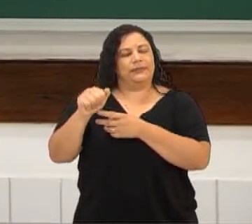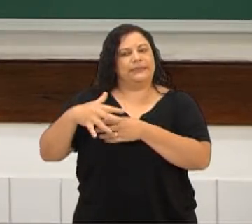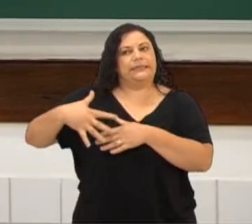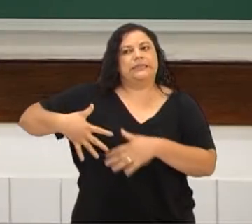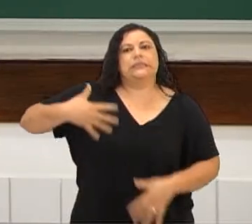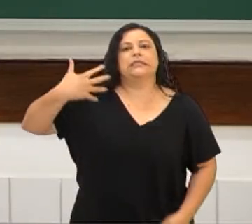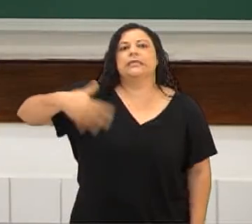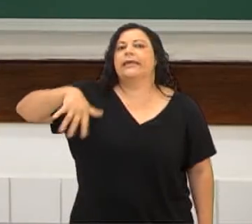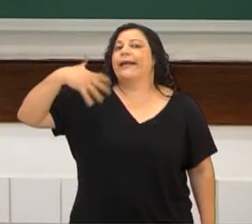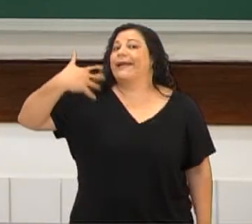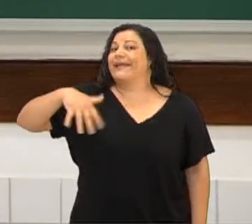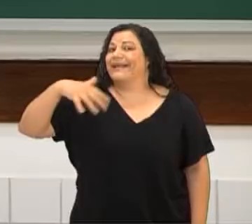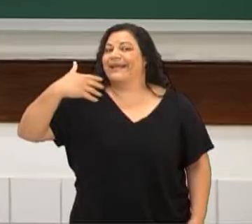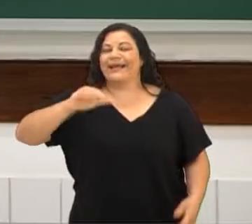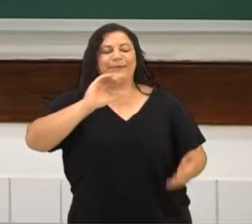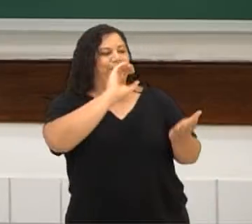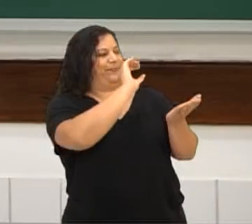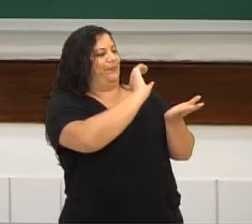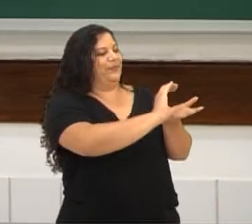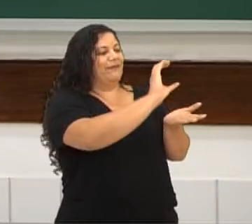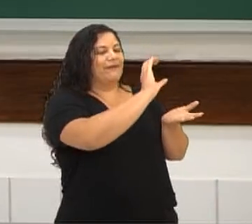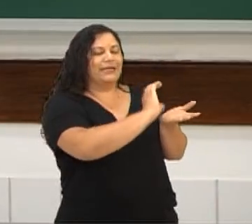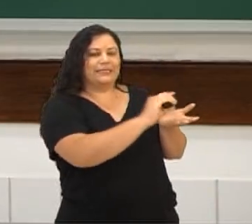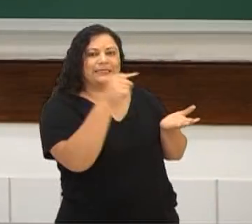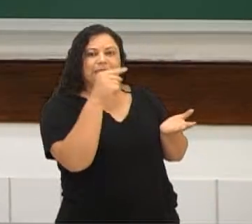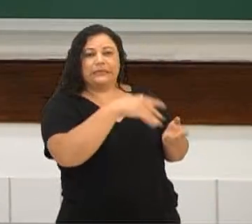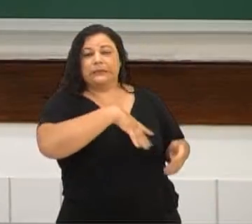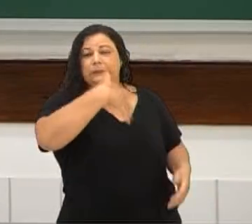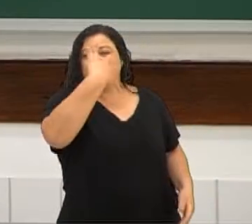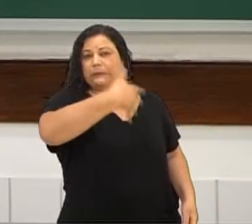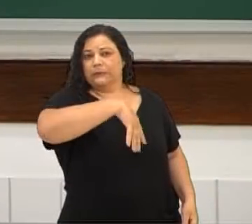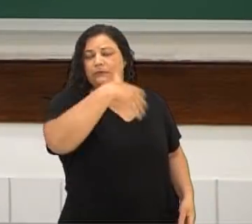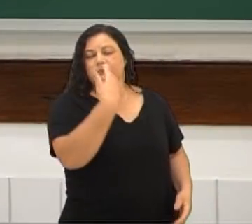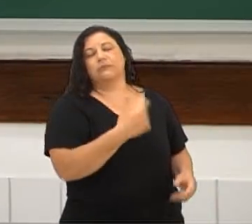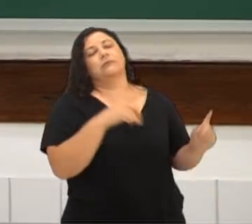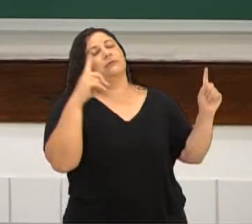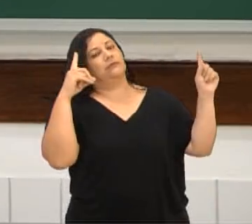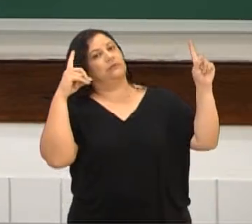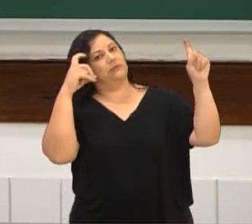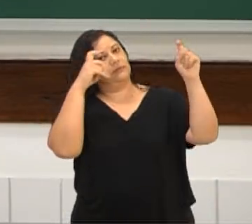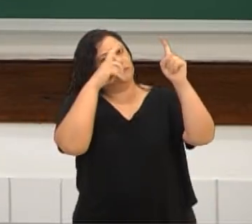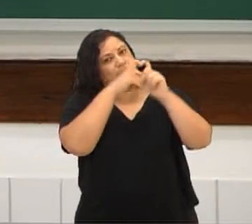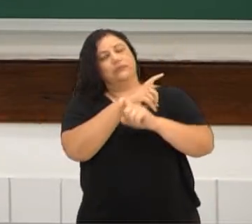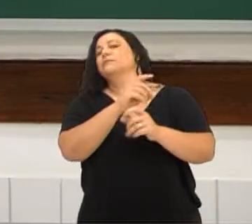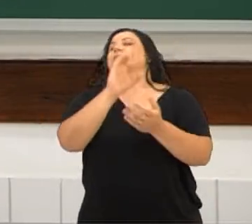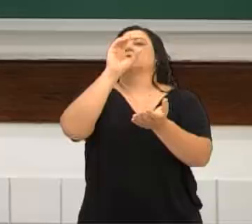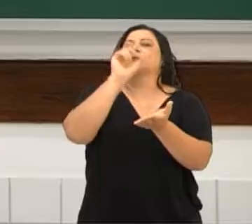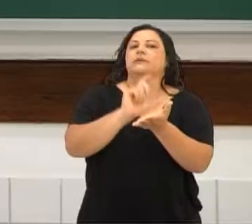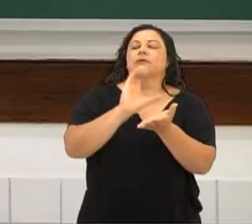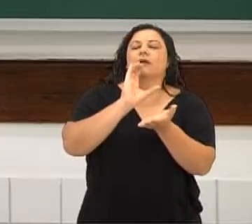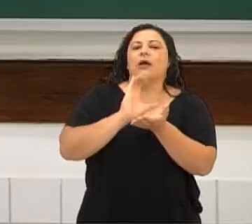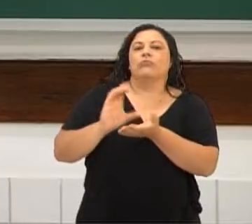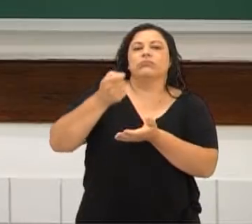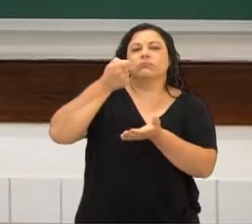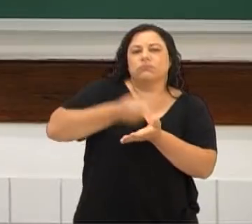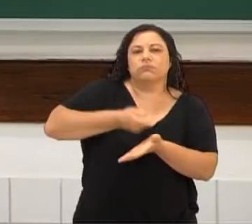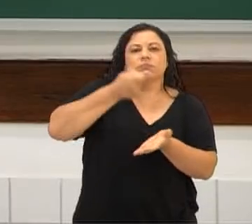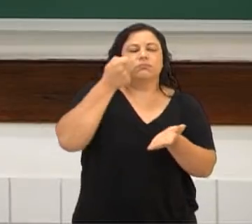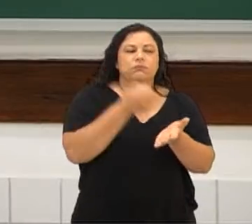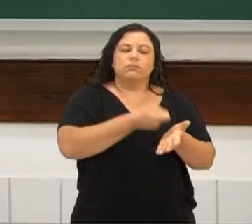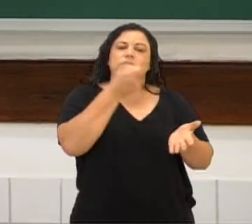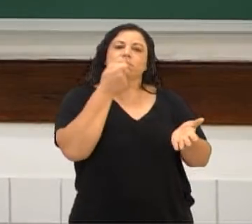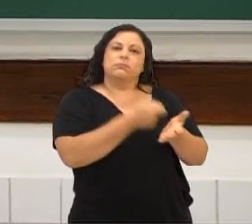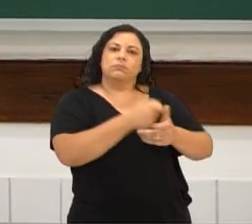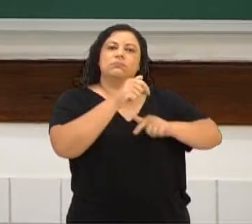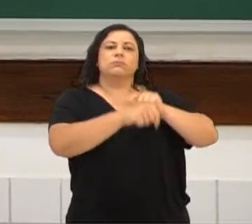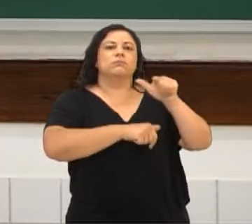cidades, para quem vai investir também existem muitas dificuldades, né? Os tributos que devem ser pagos aí aos trabalhadores